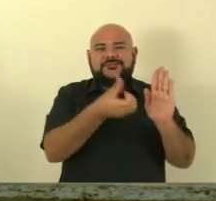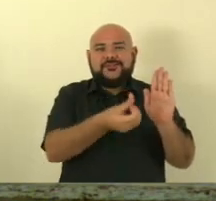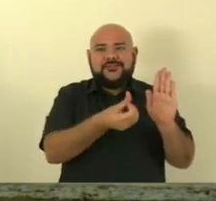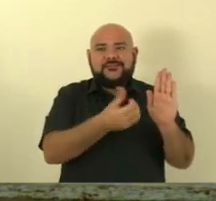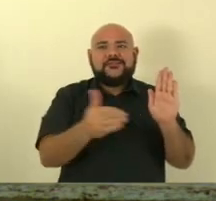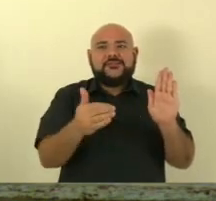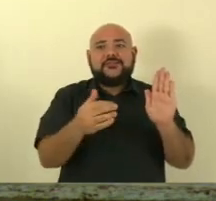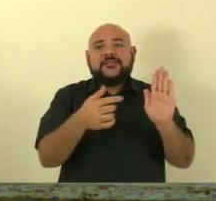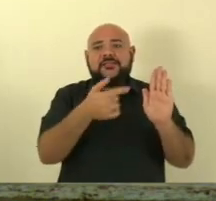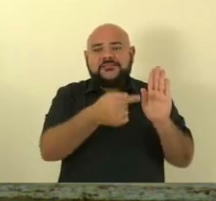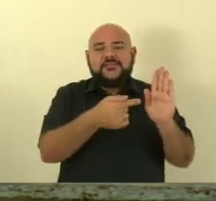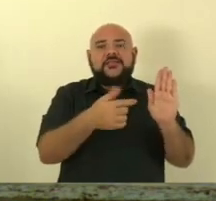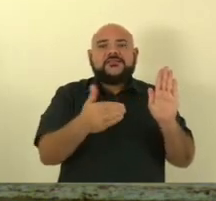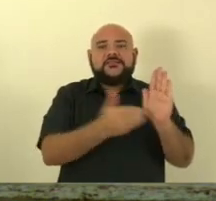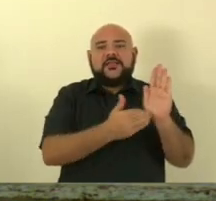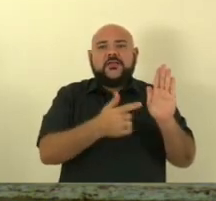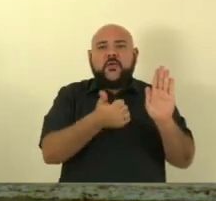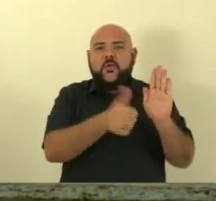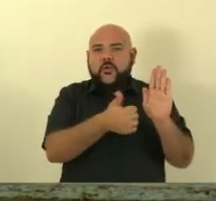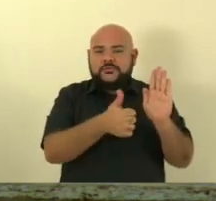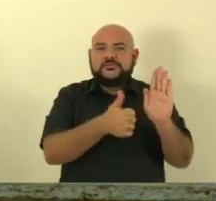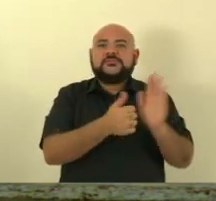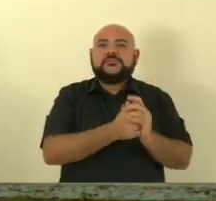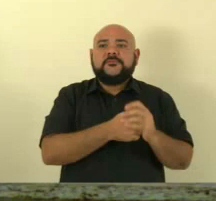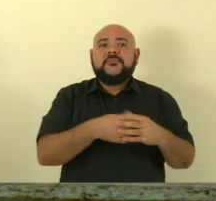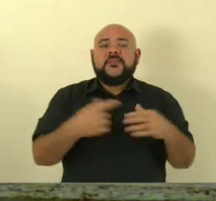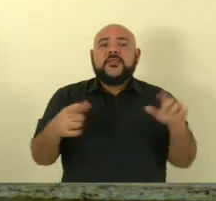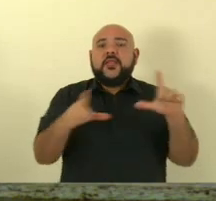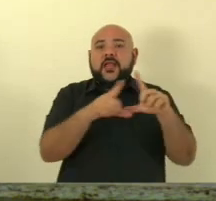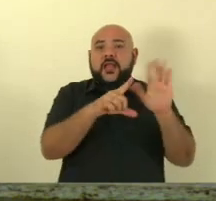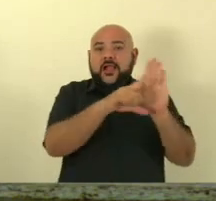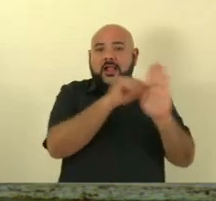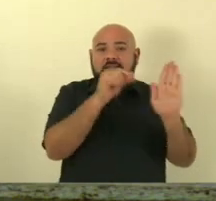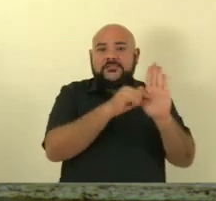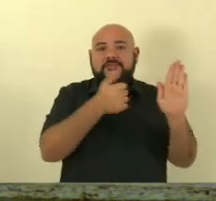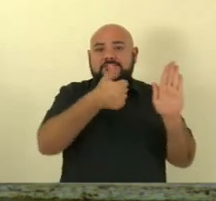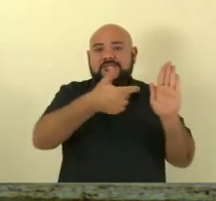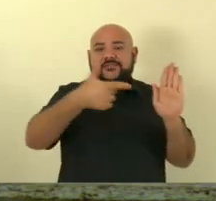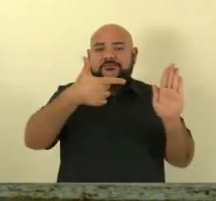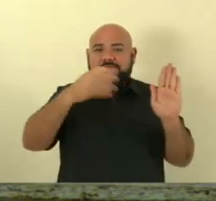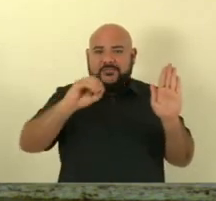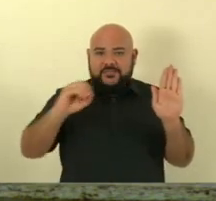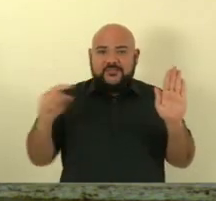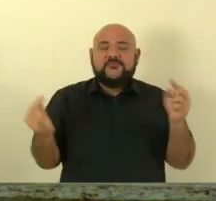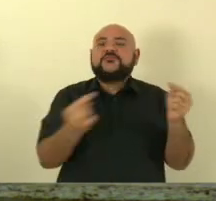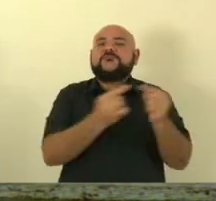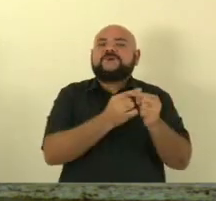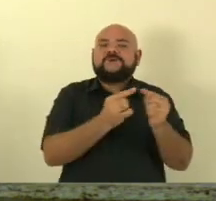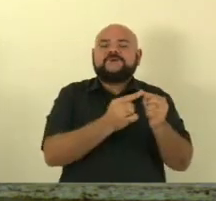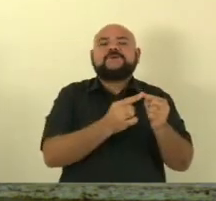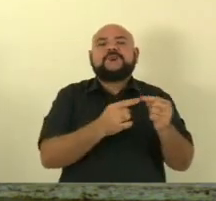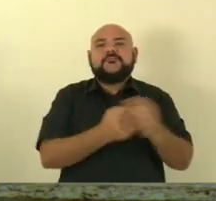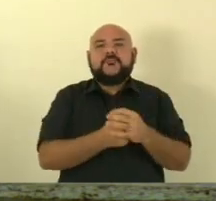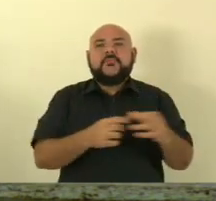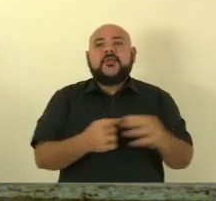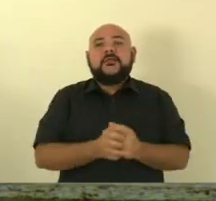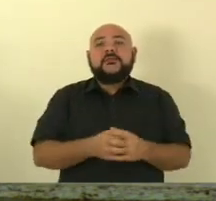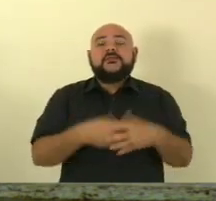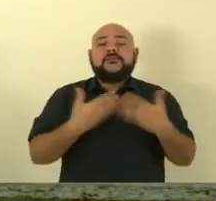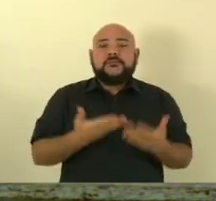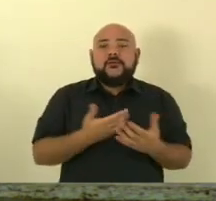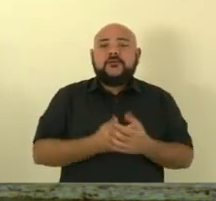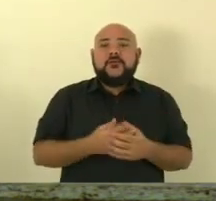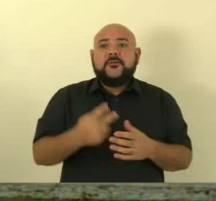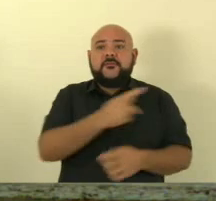item 7 ao 11 é, após o cumprimento do artigo 120 do Regimento Interno, as comissões relacionadas pela Presidência.